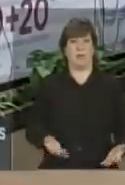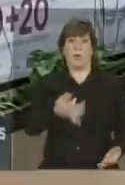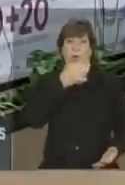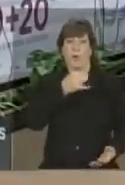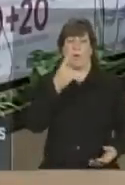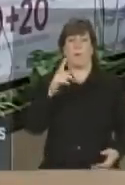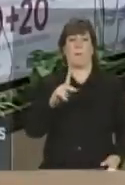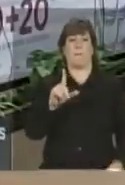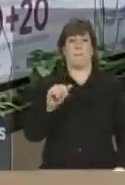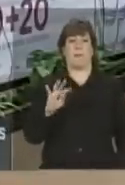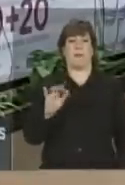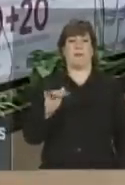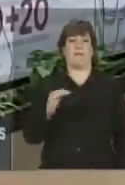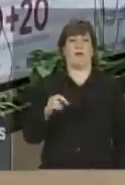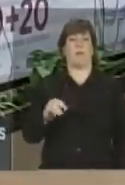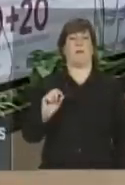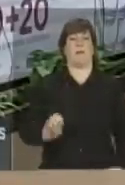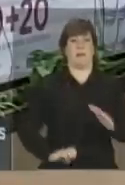plataforma empresarial brasileira